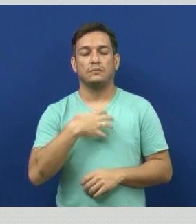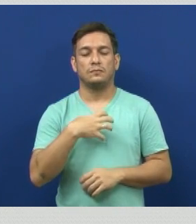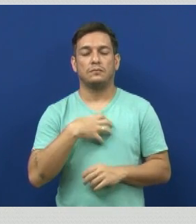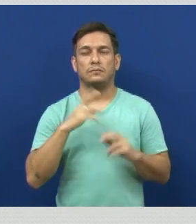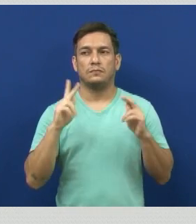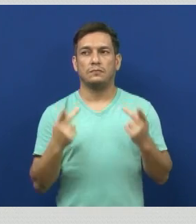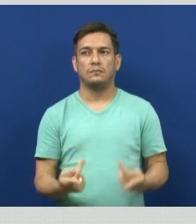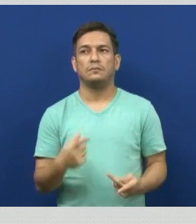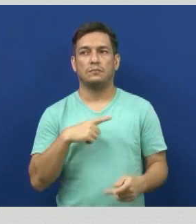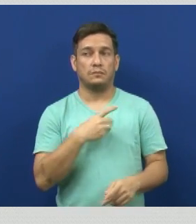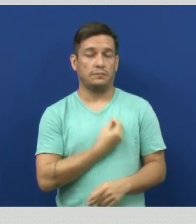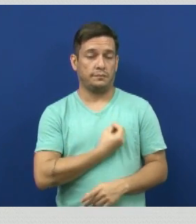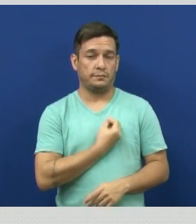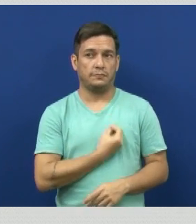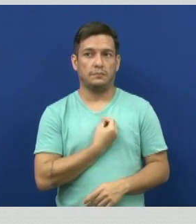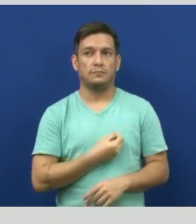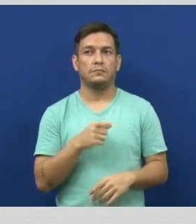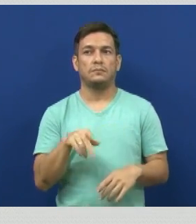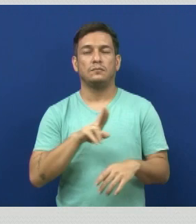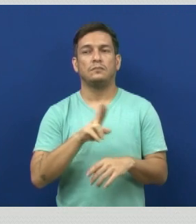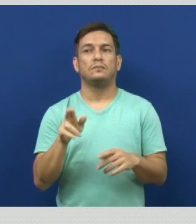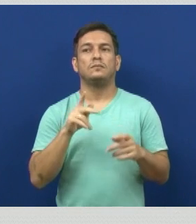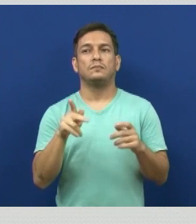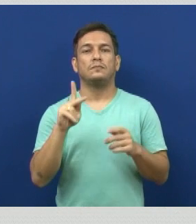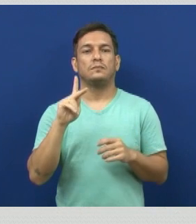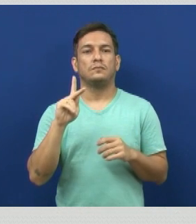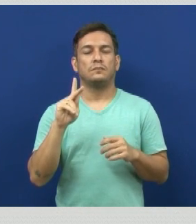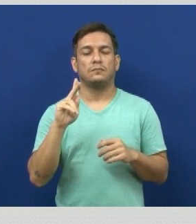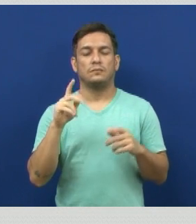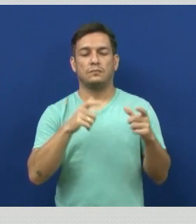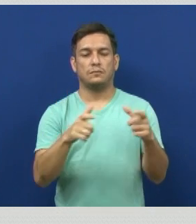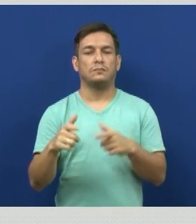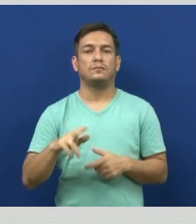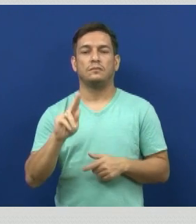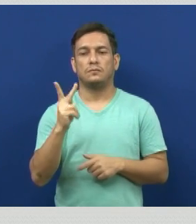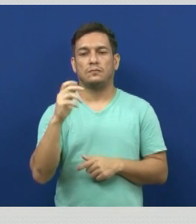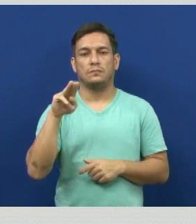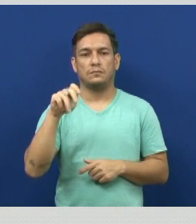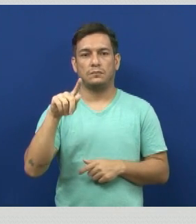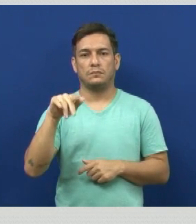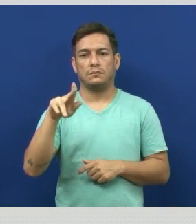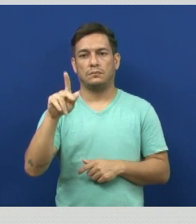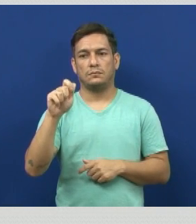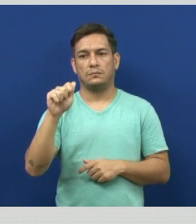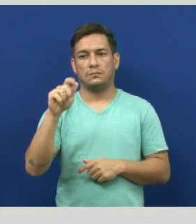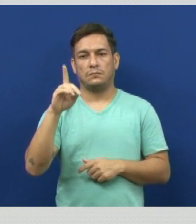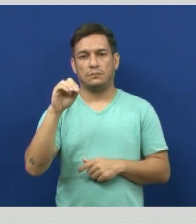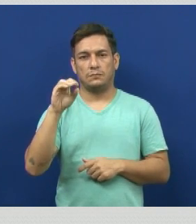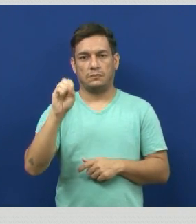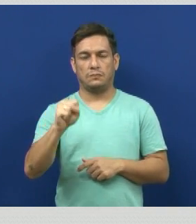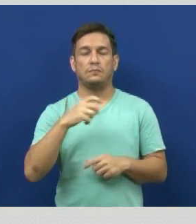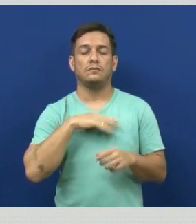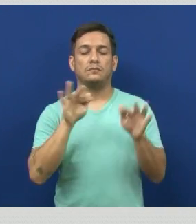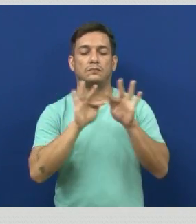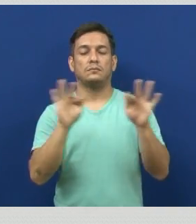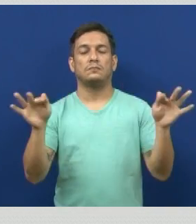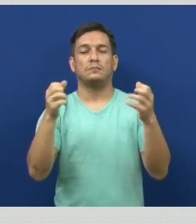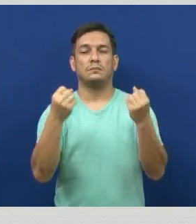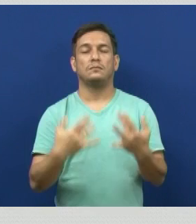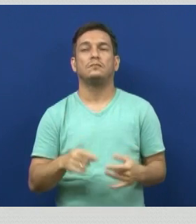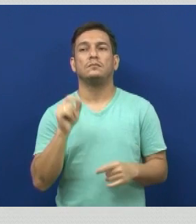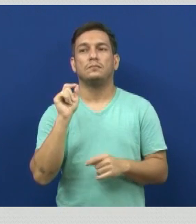humanas estão evidentes são chamados de espaços humanizados. Essa frase nos explica